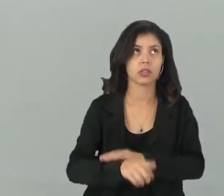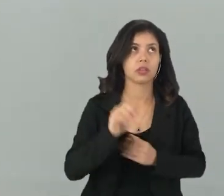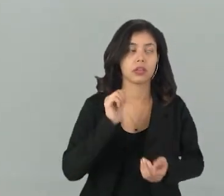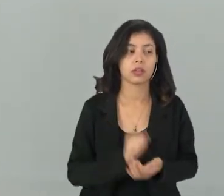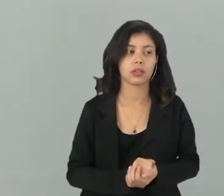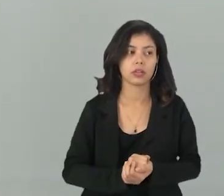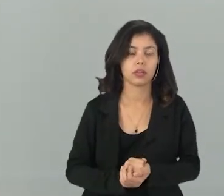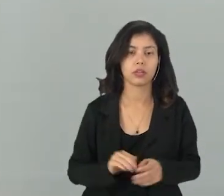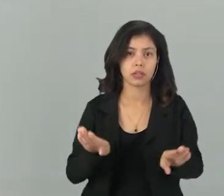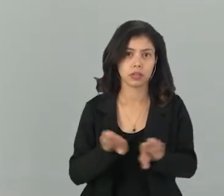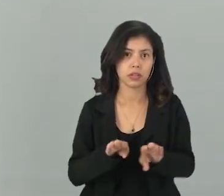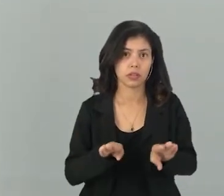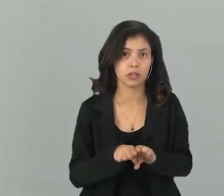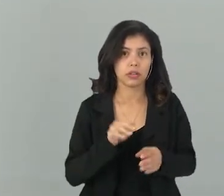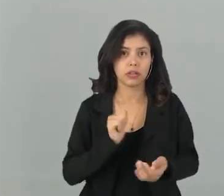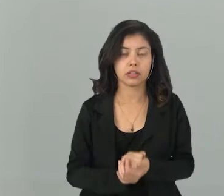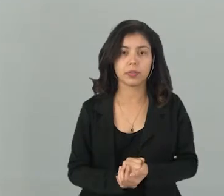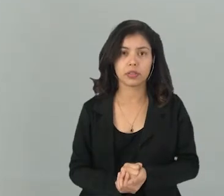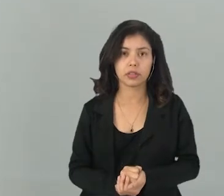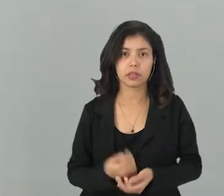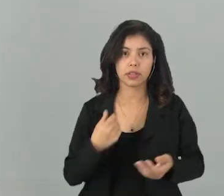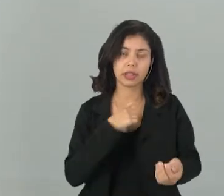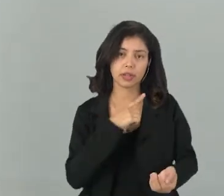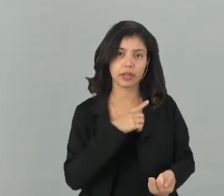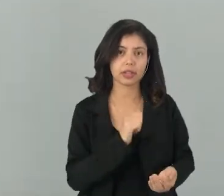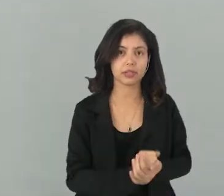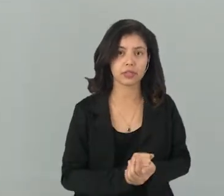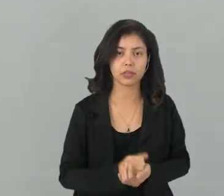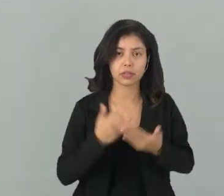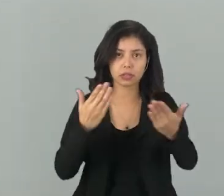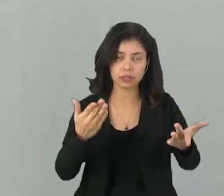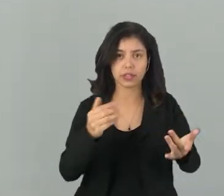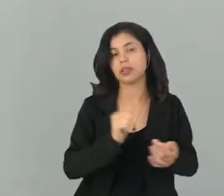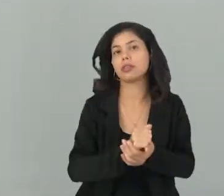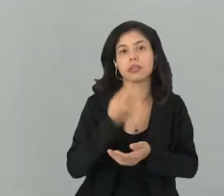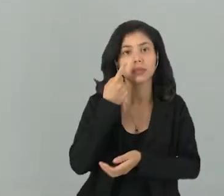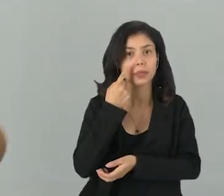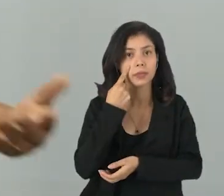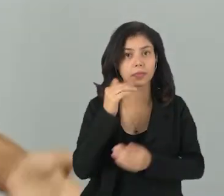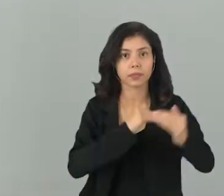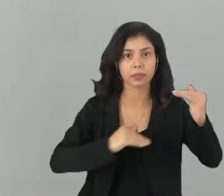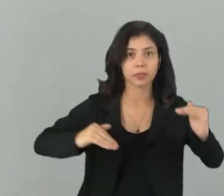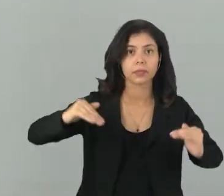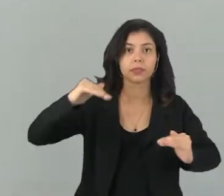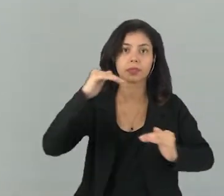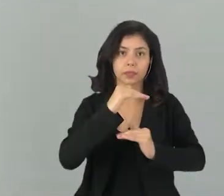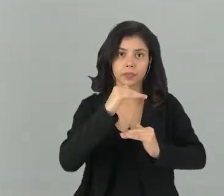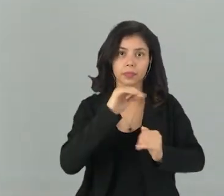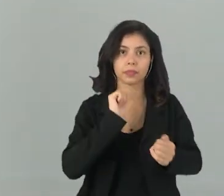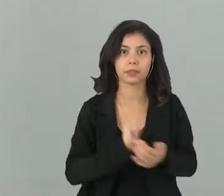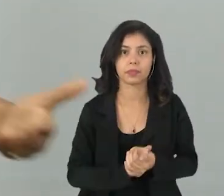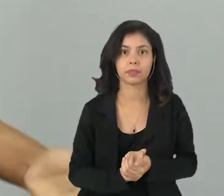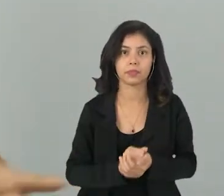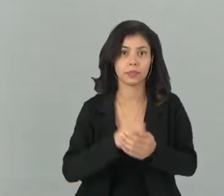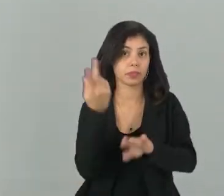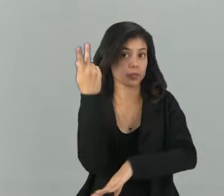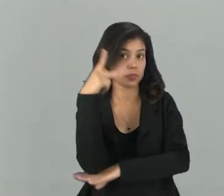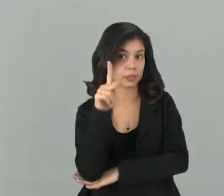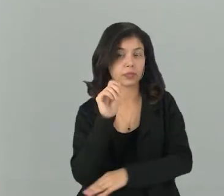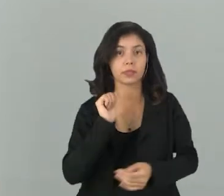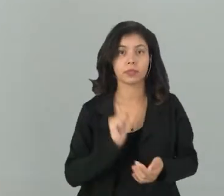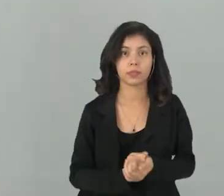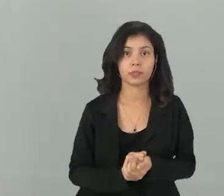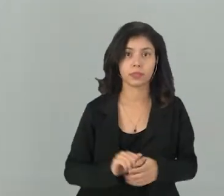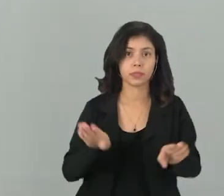fundamentar, então, aí, esse discurso, né, de superioridade do homem europeu que